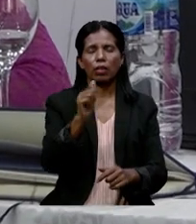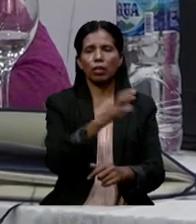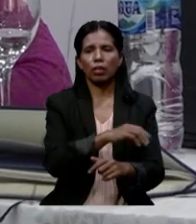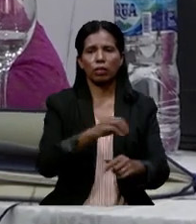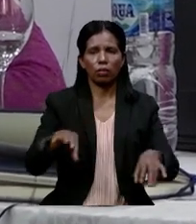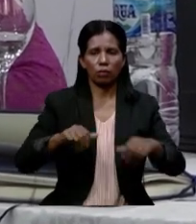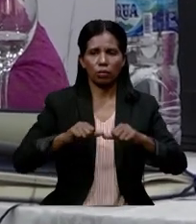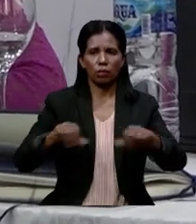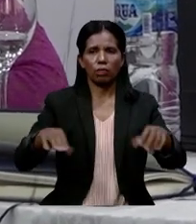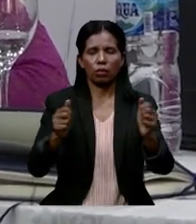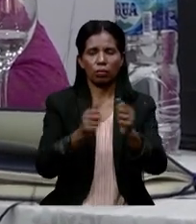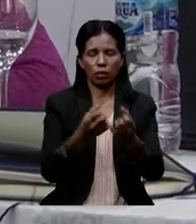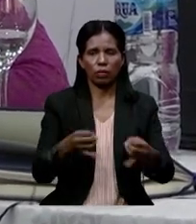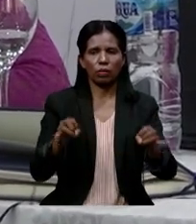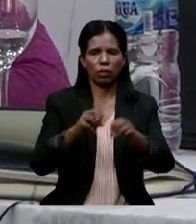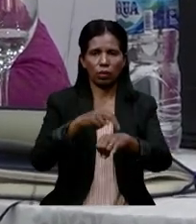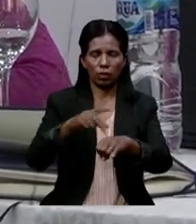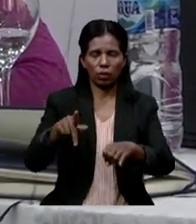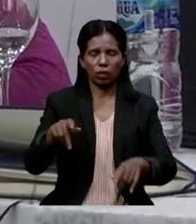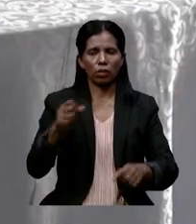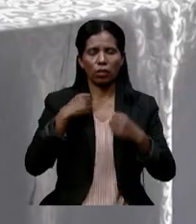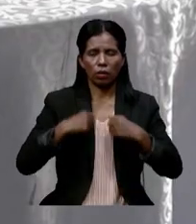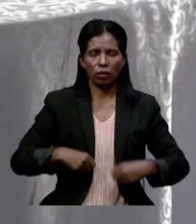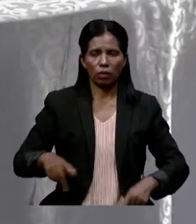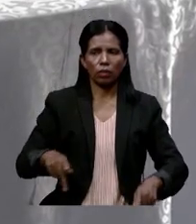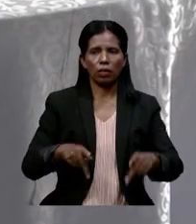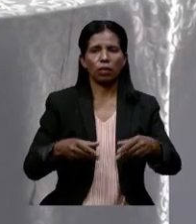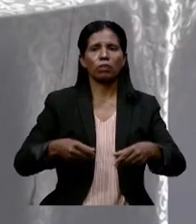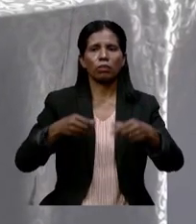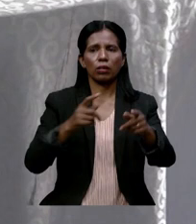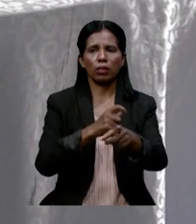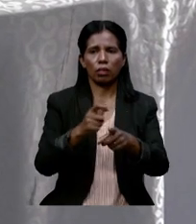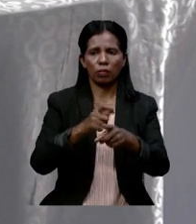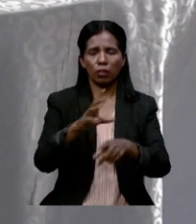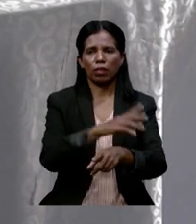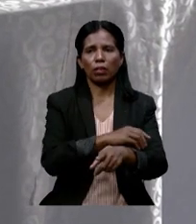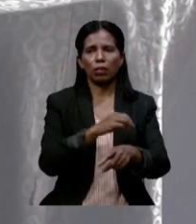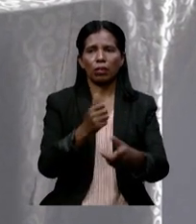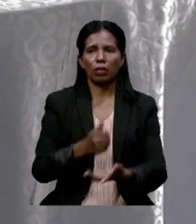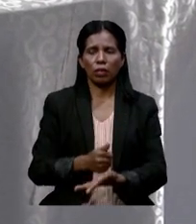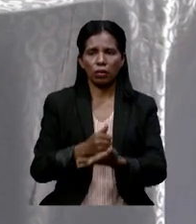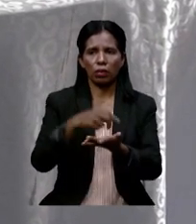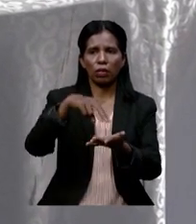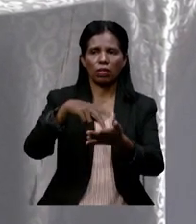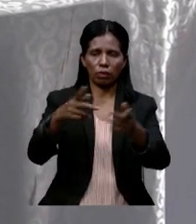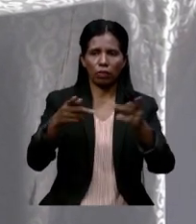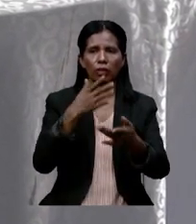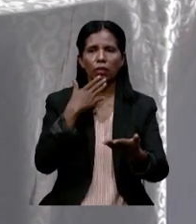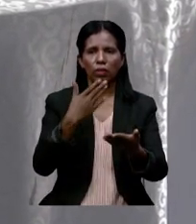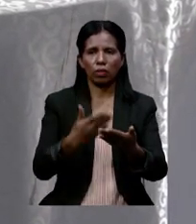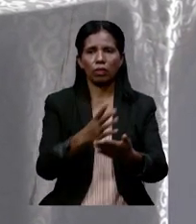com o Instituto Nacional de Saúde Pública, onde foi treinamento ba profissional de saúde cira, no apoio a rifate seguro no